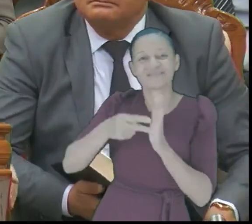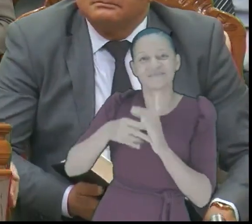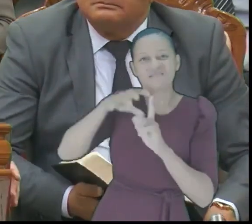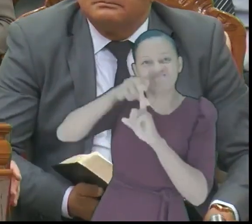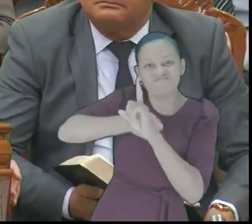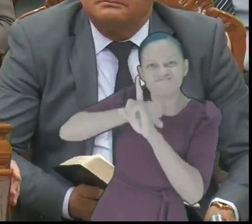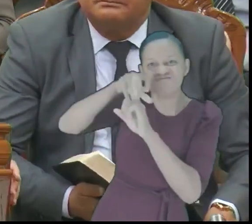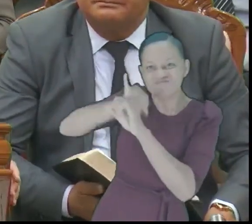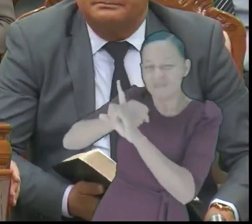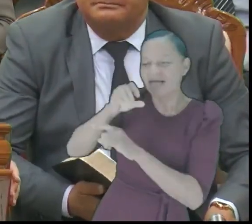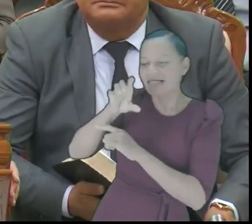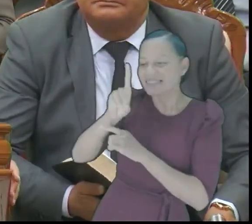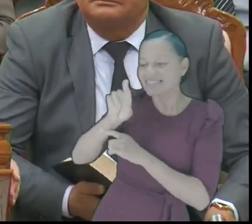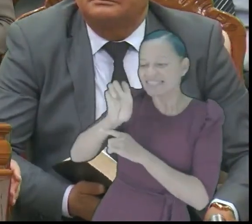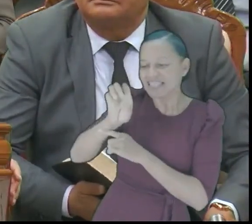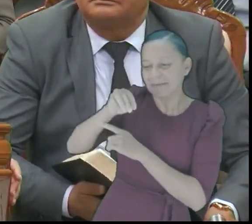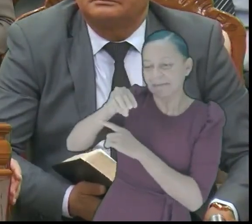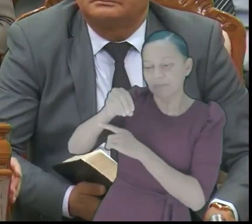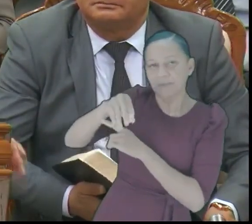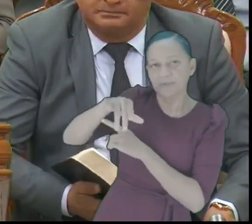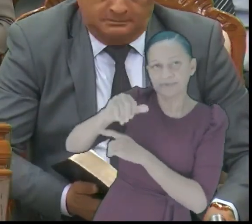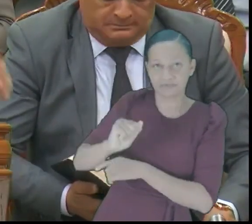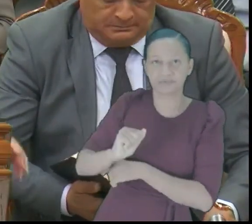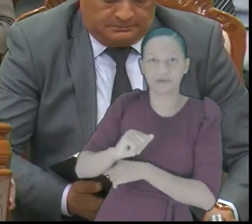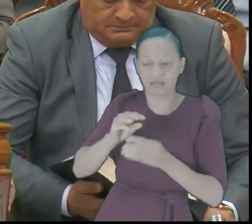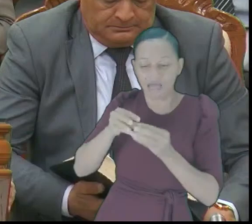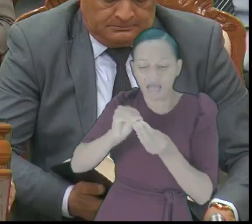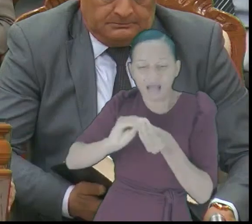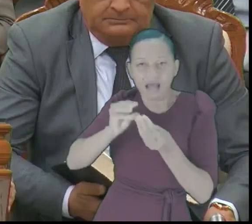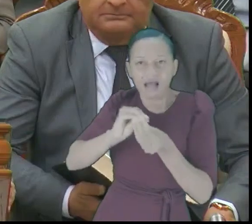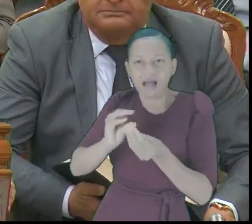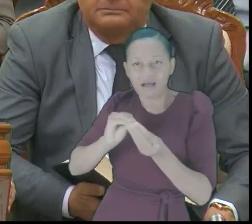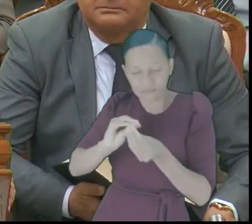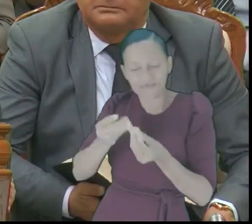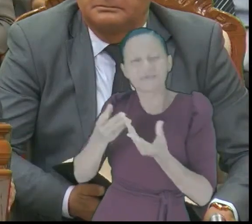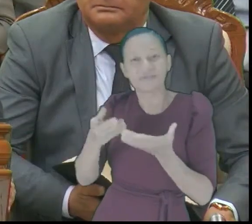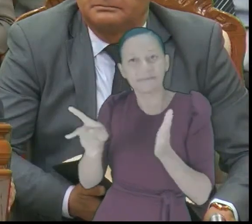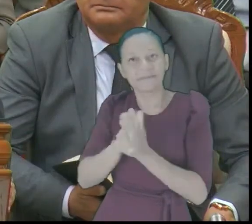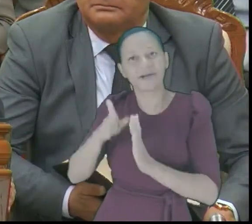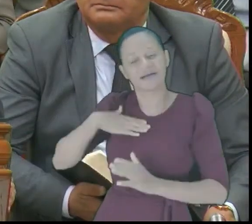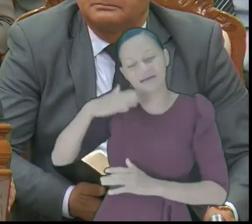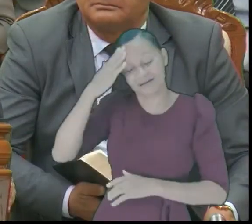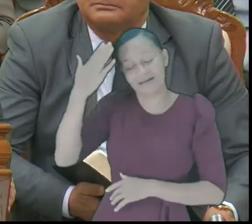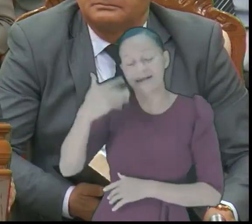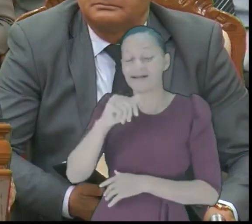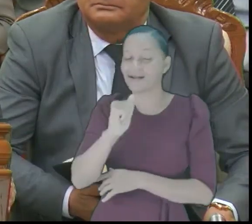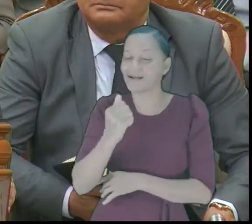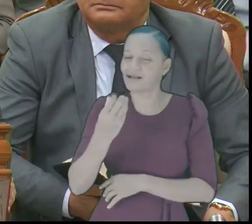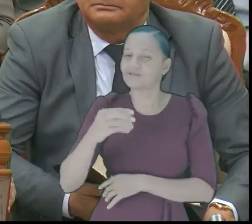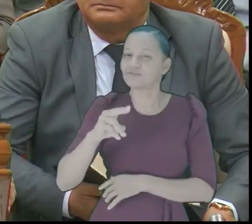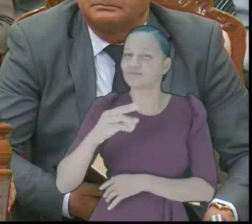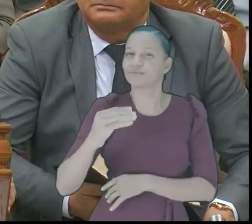outra coisa também, algodão é também de origem árabe. Açúcar é de origem árabe.